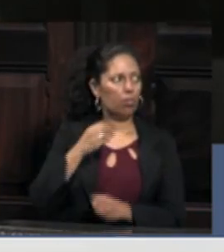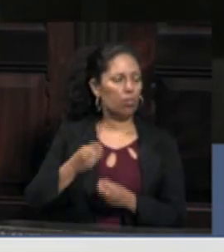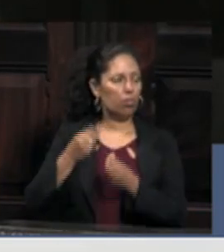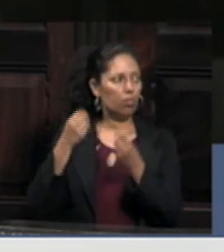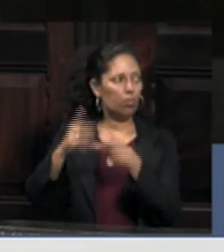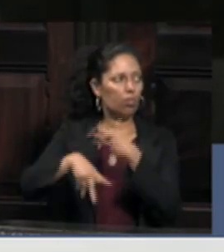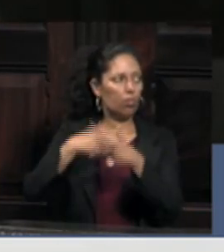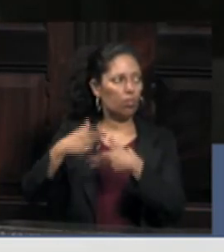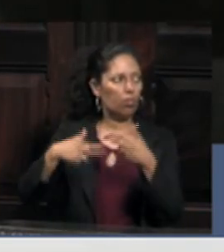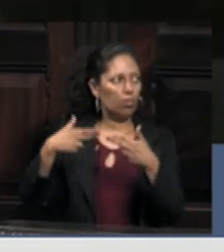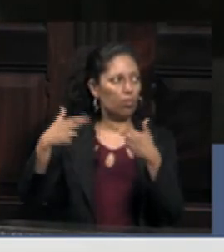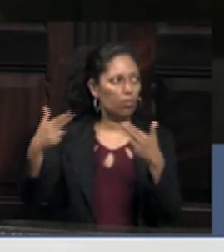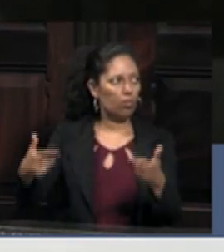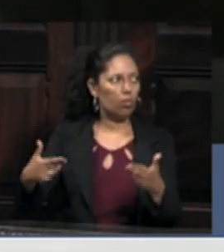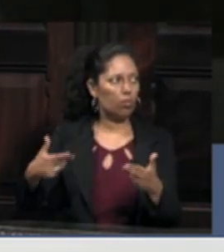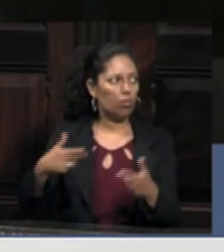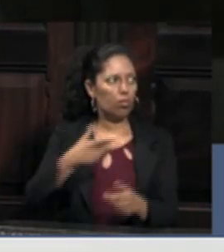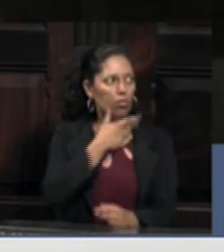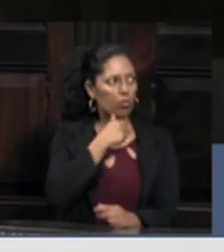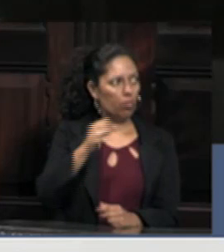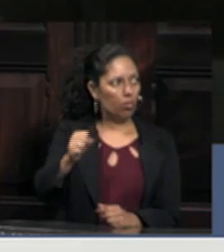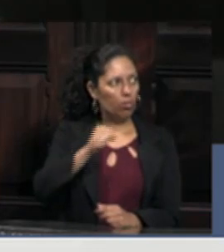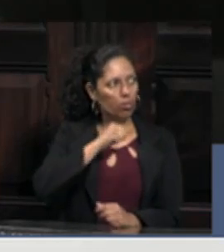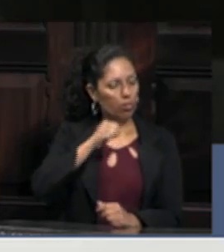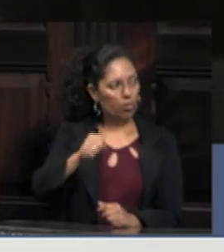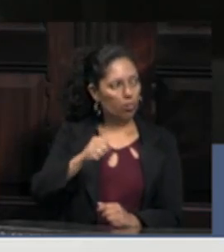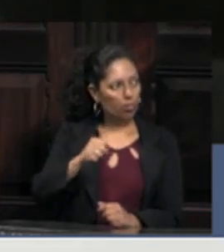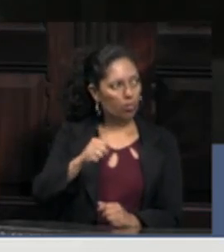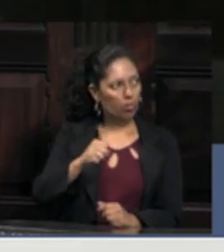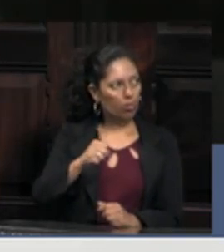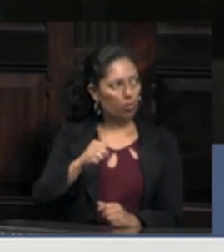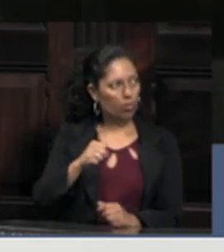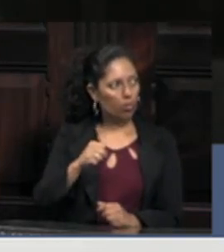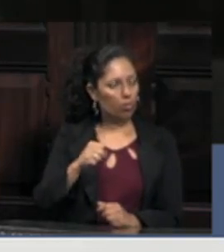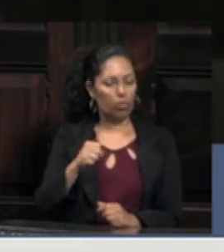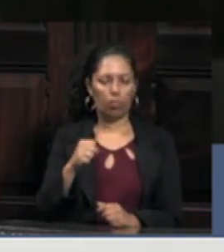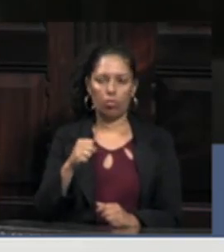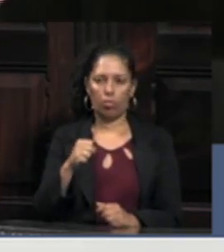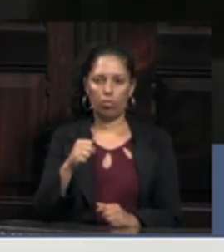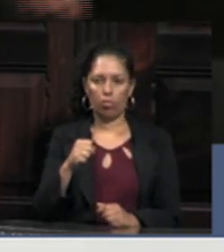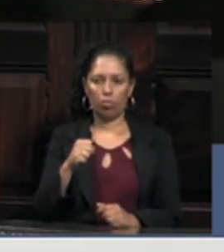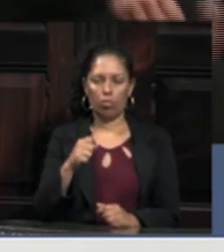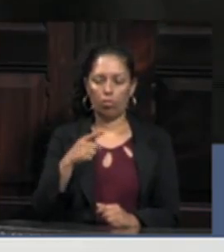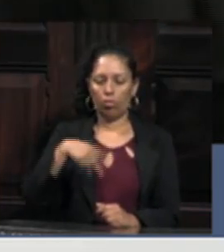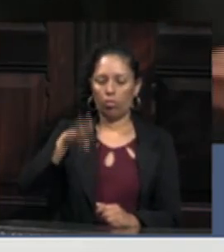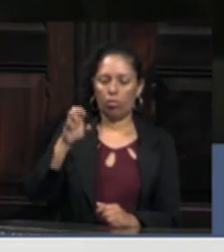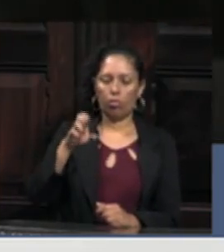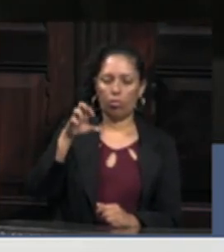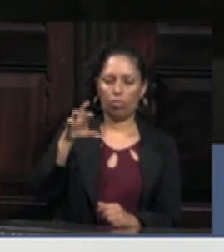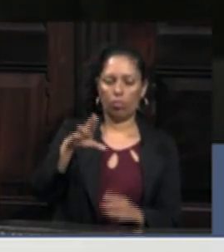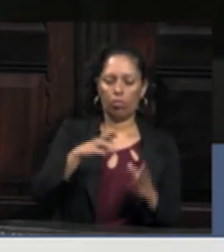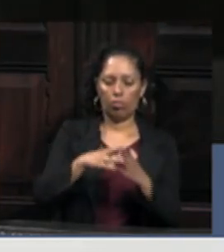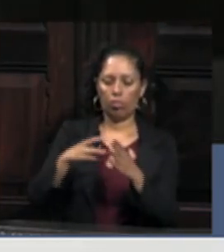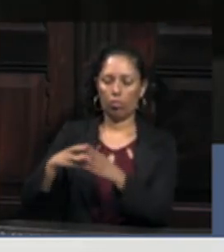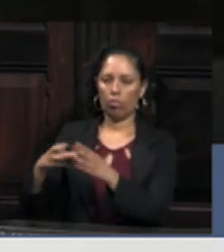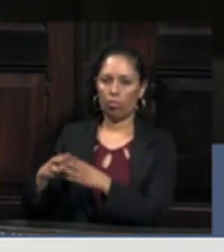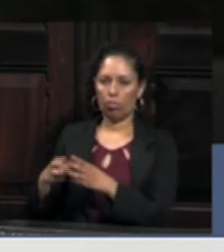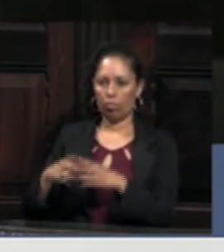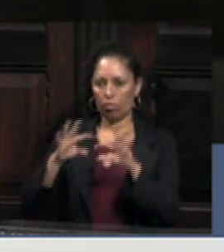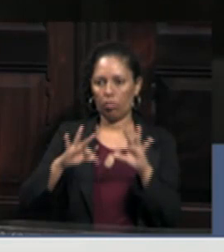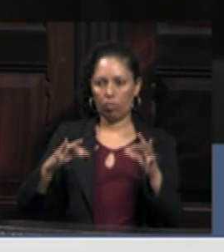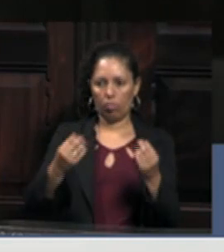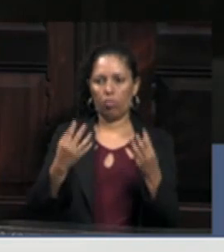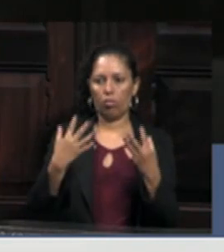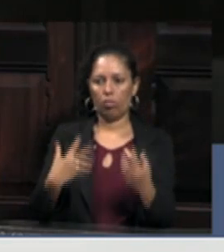Janeiro, pós-mortem, ao jornalista e escritor Mário Augusto Jacobskin. Parecer da Comissão de Normas Internas e Proposições Externas, favorável,